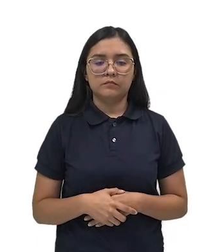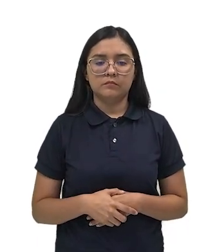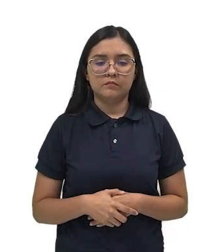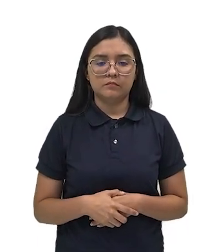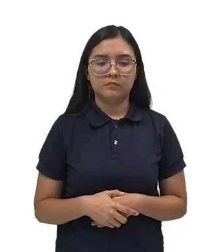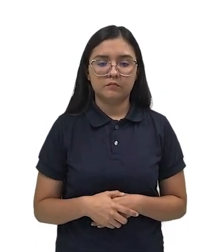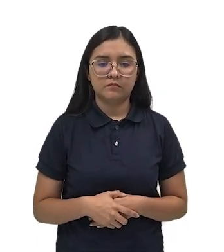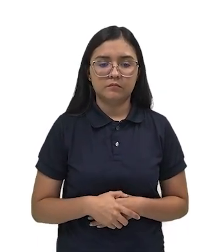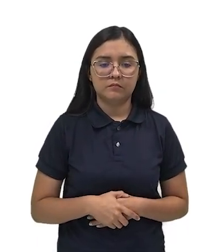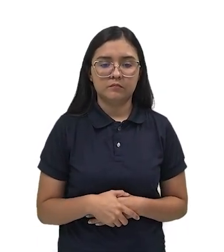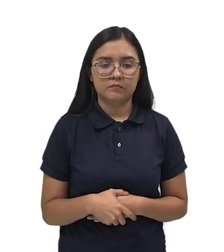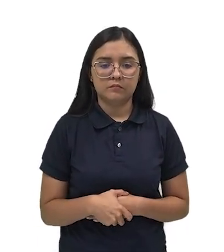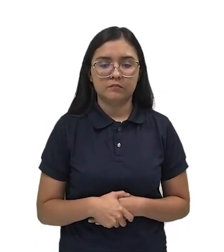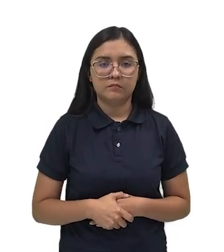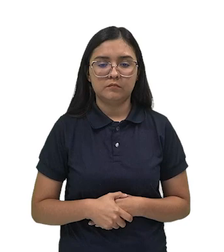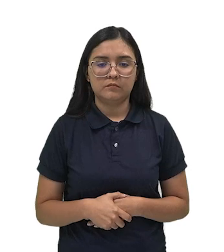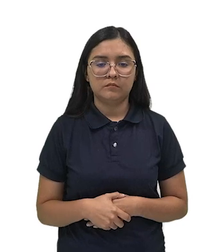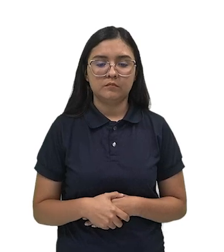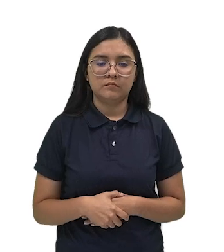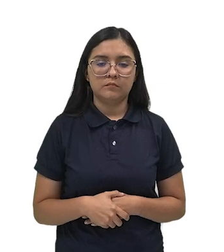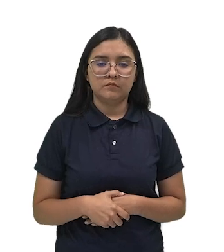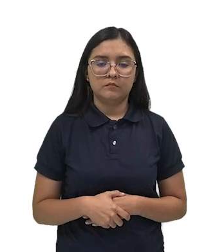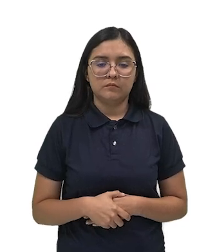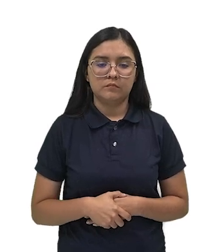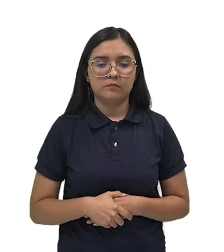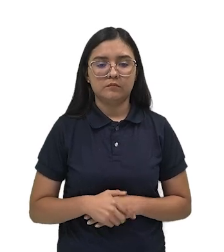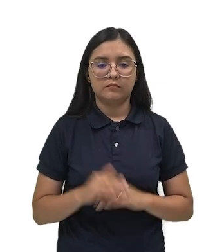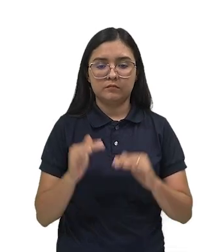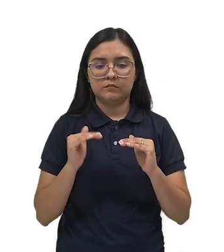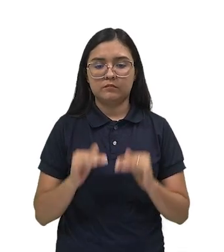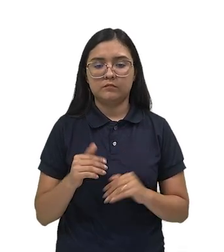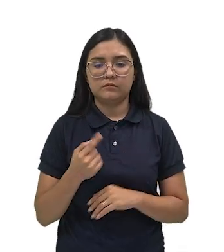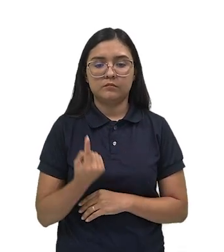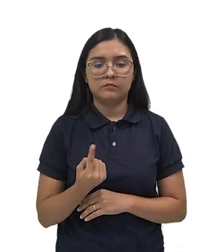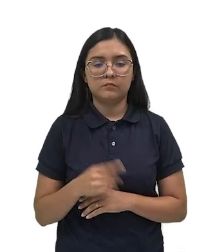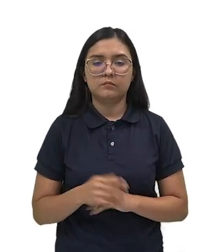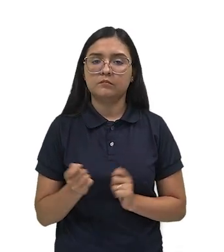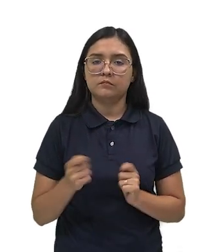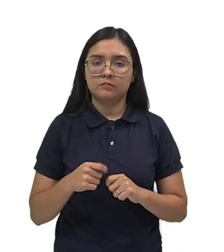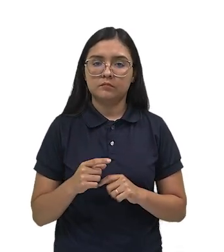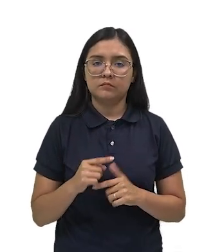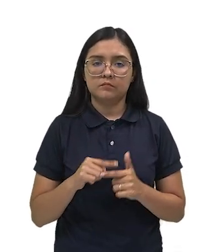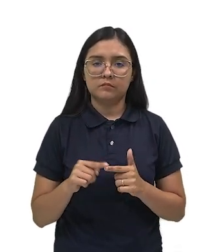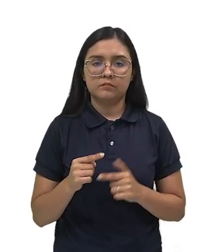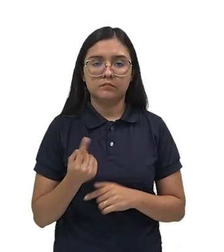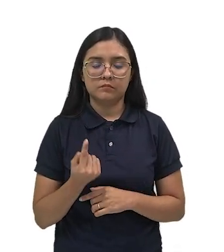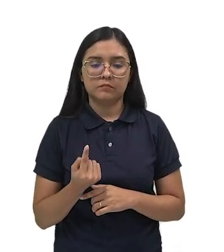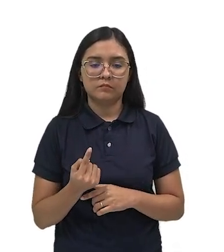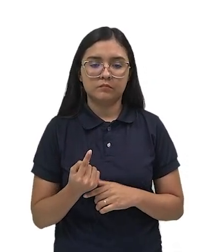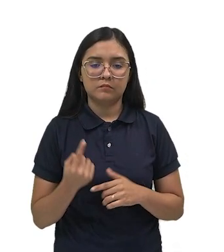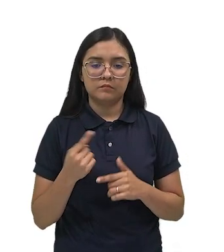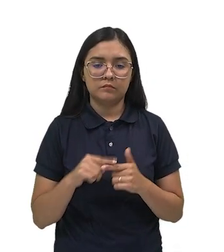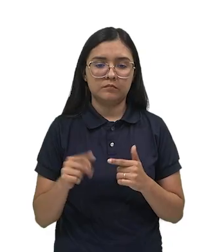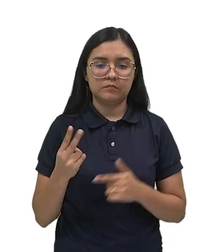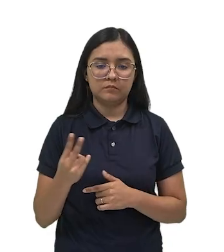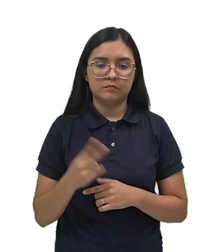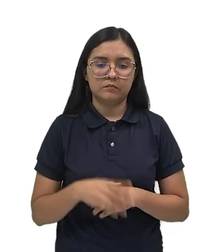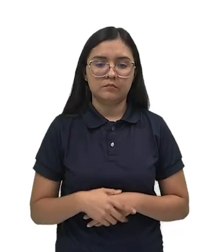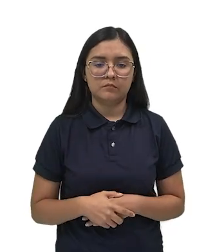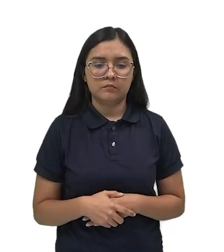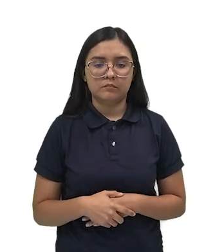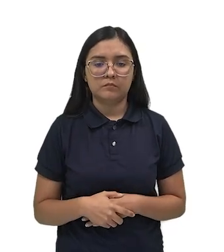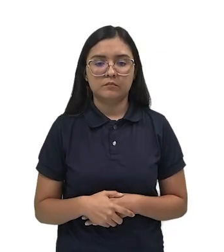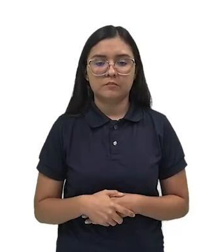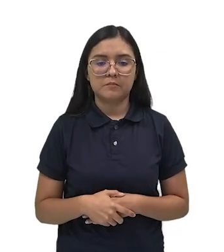16 e passaria. Sobra 1. E agora, dá para dividir 1 por 2? Sempre dá